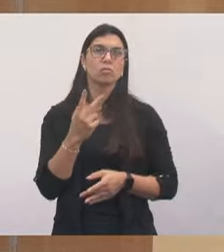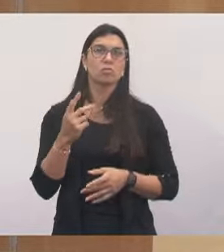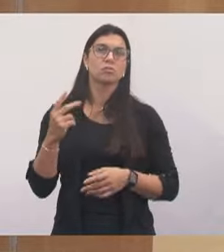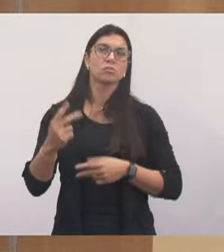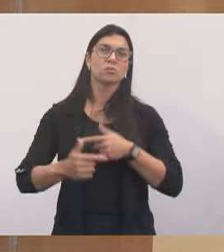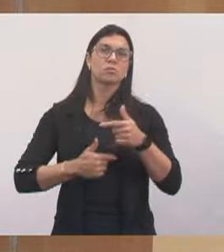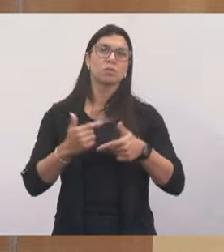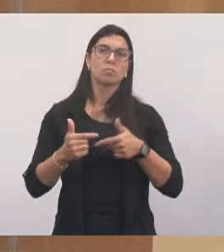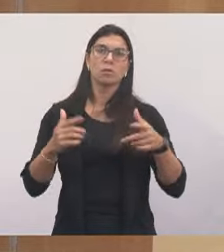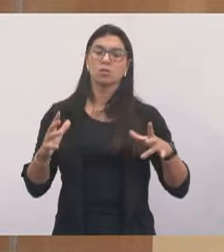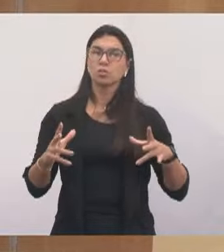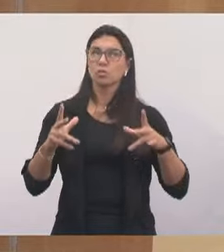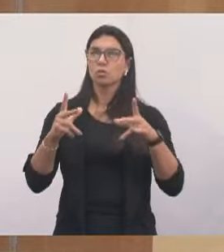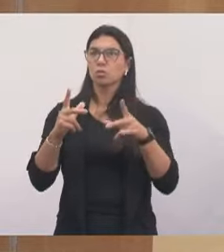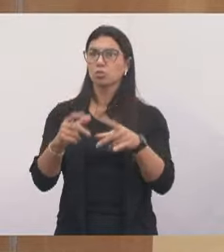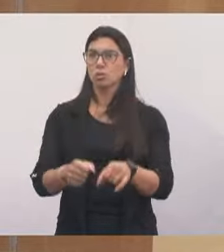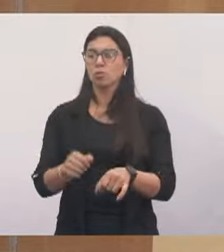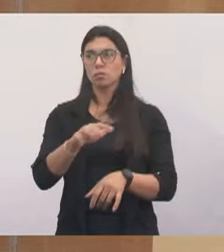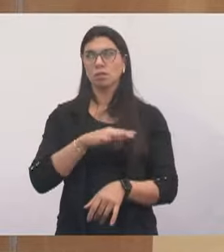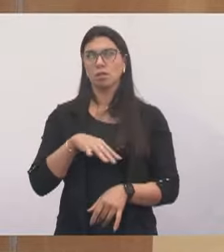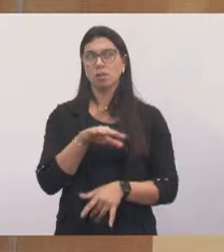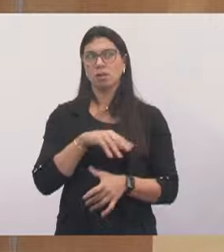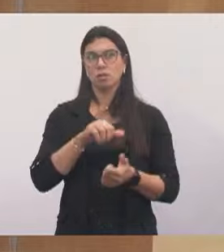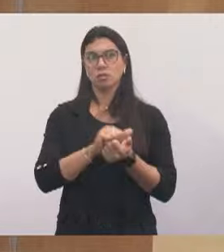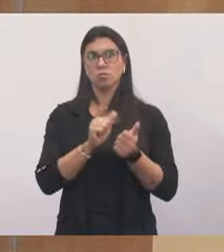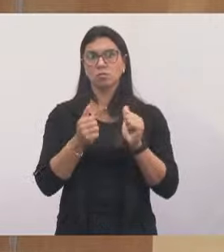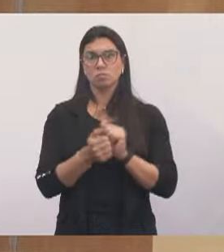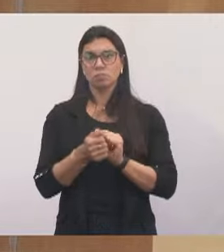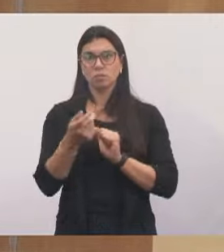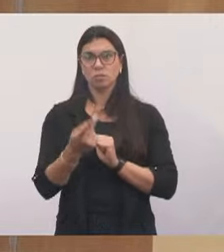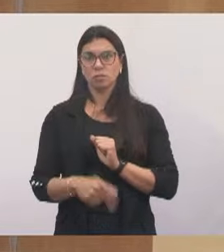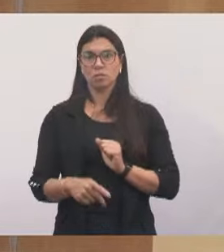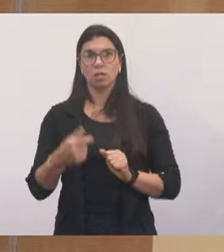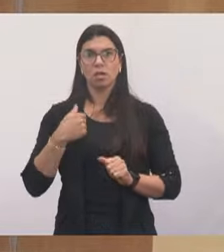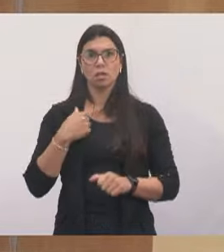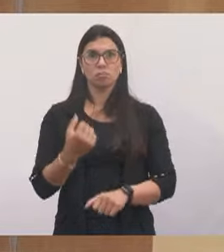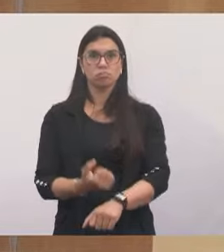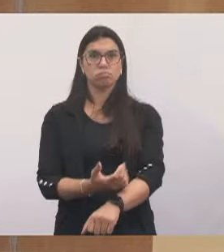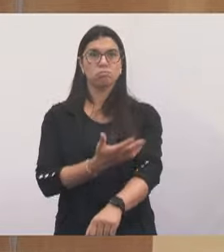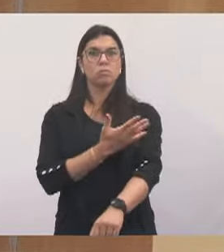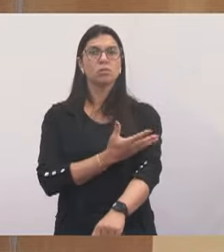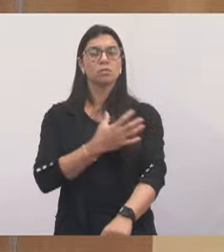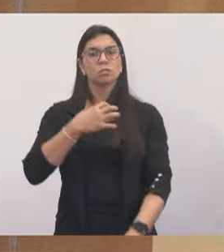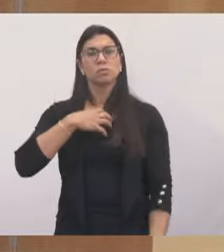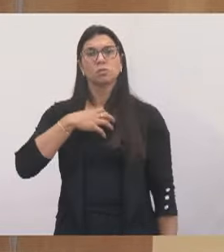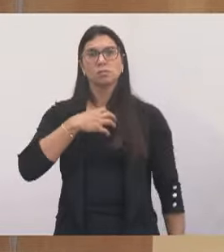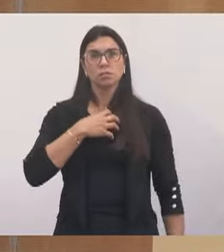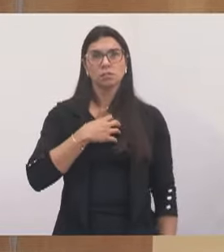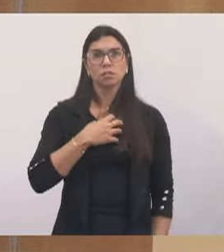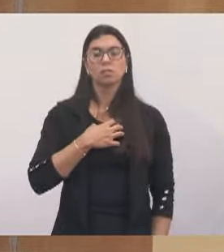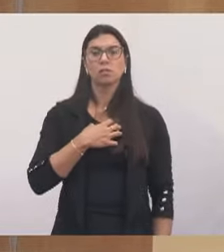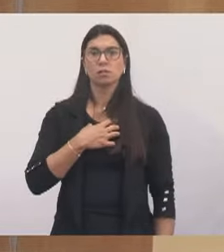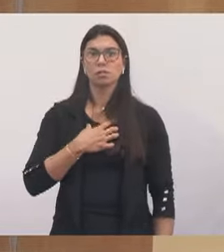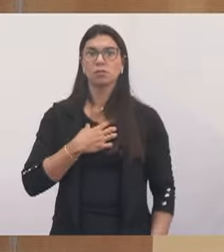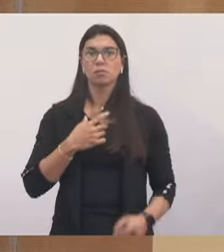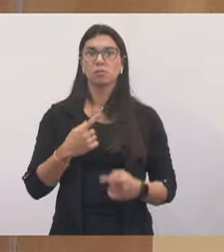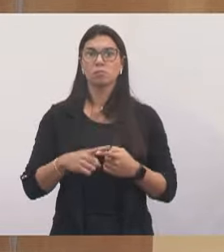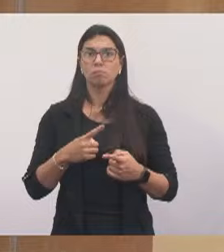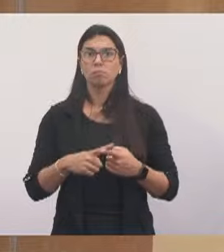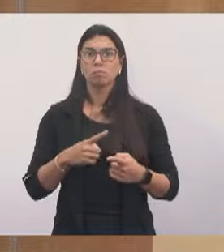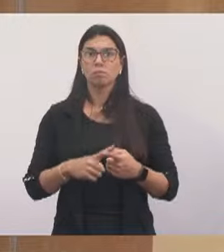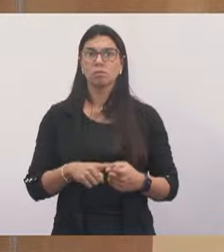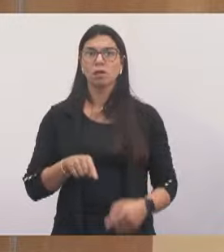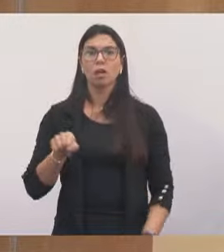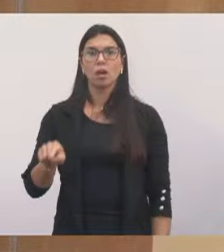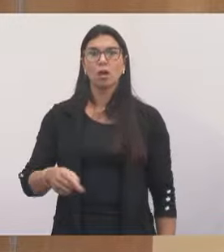trabalho de toda a categoria nessa cidade. Eu estou falando, eu estou arrepiando aqui, porque eu estou falando de coração mesmo que eu estou falando aqui.